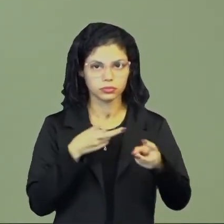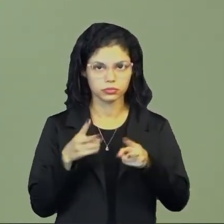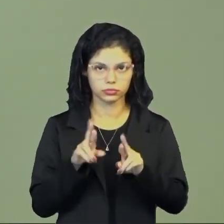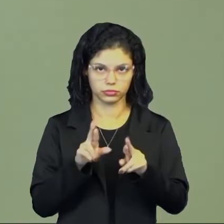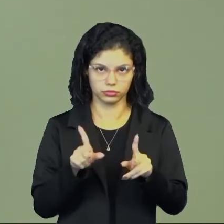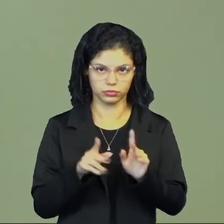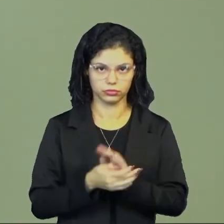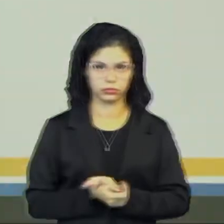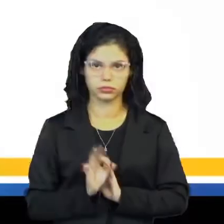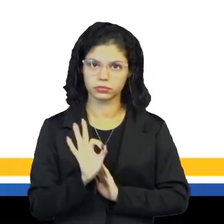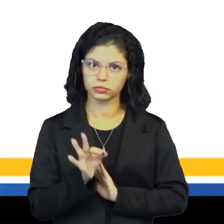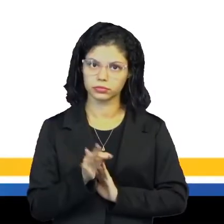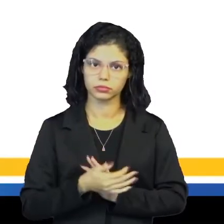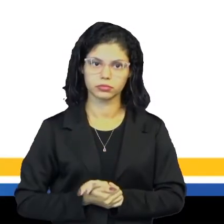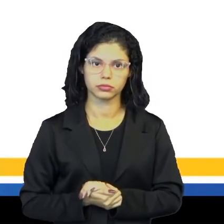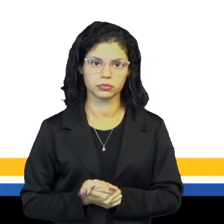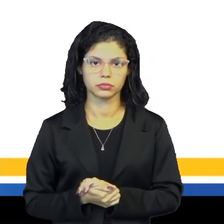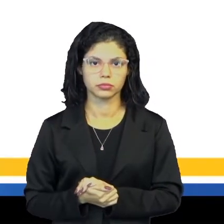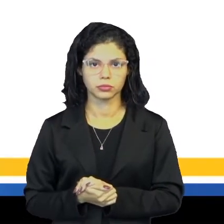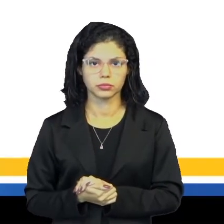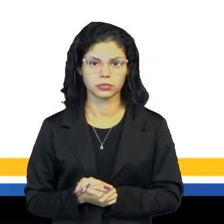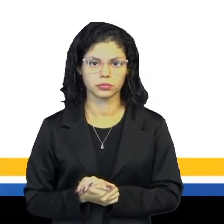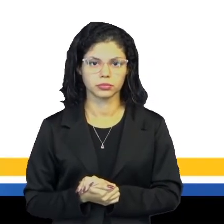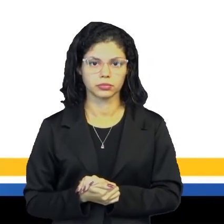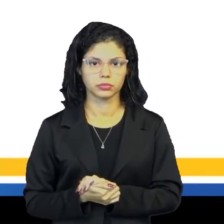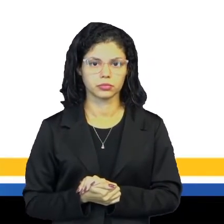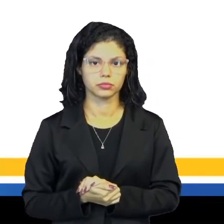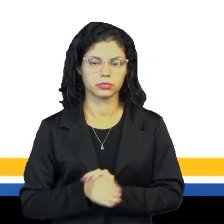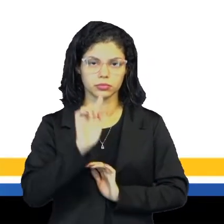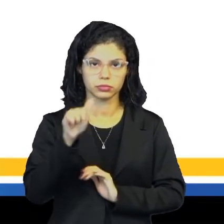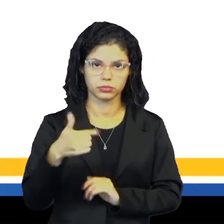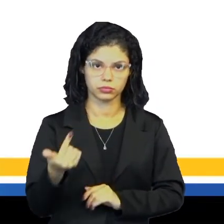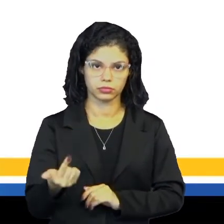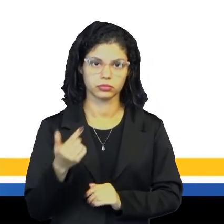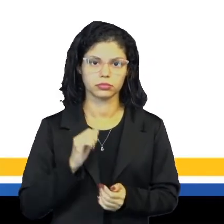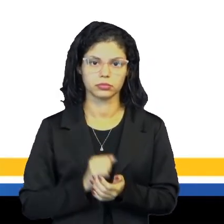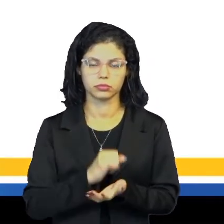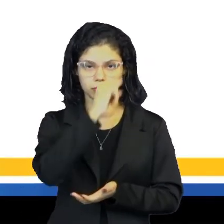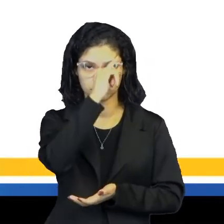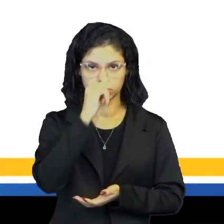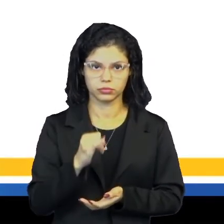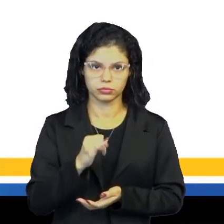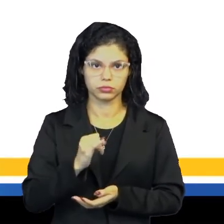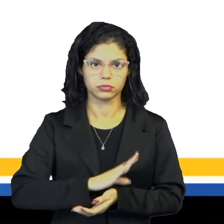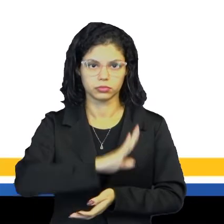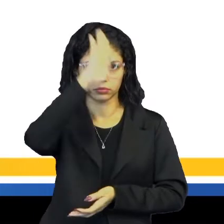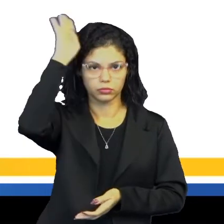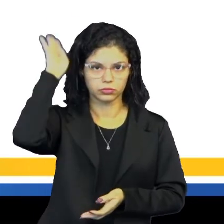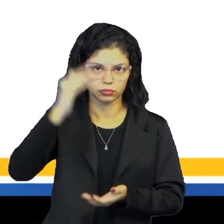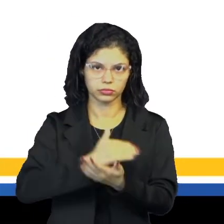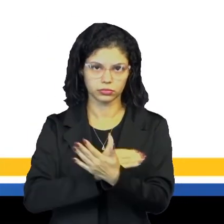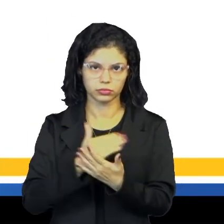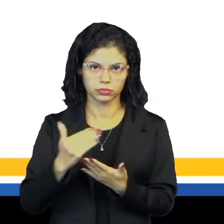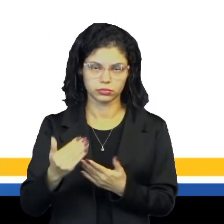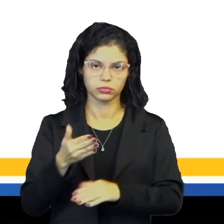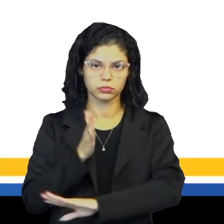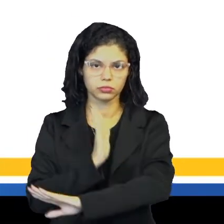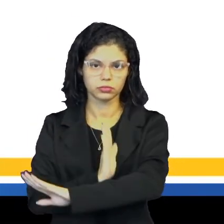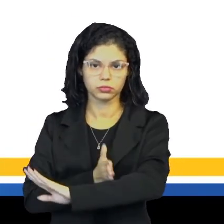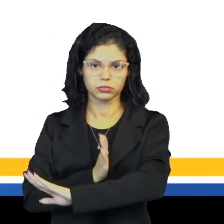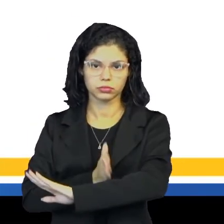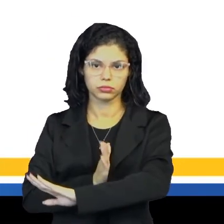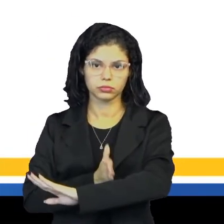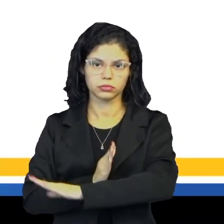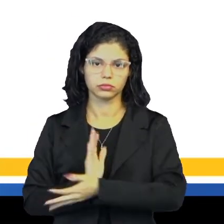essa diferença, certo? Depois que o Império Romano declinou, né, teve início a Idade Média,